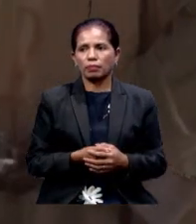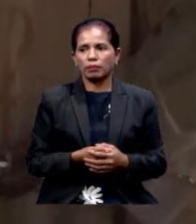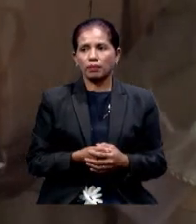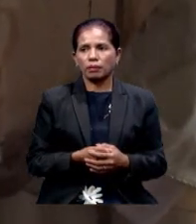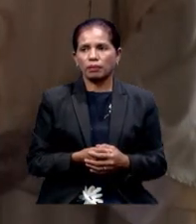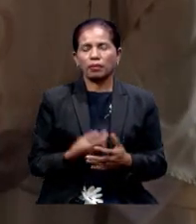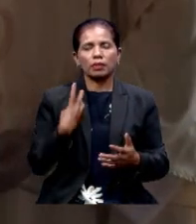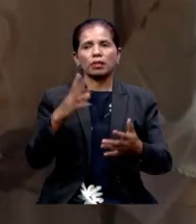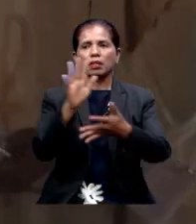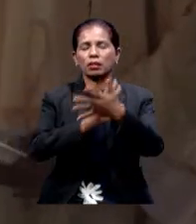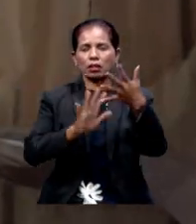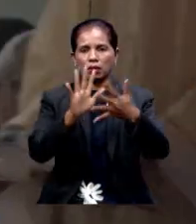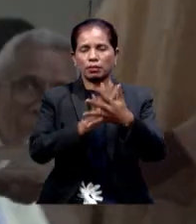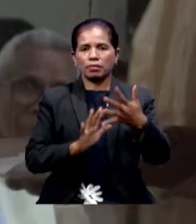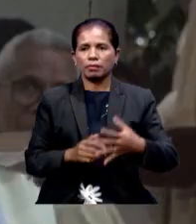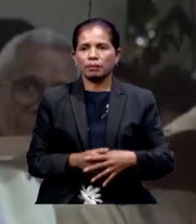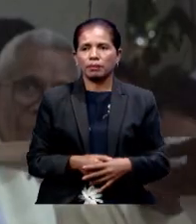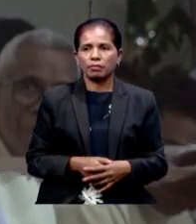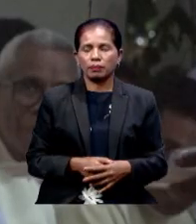hodita celebra.